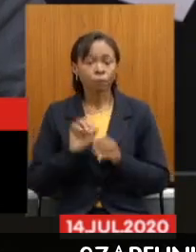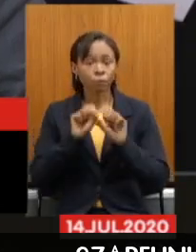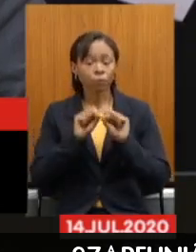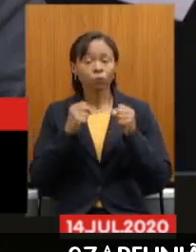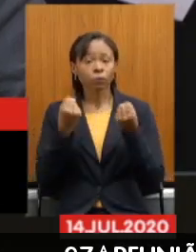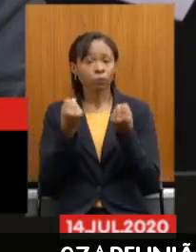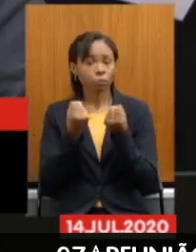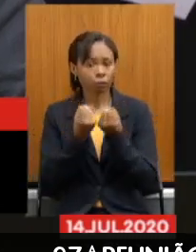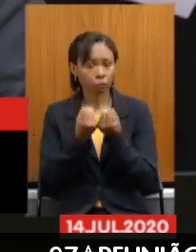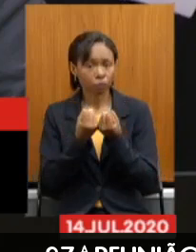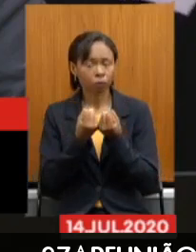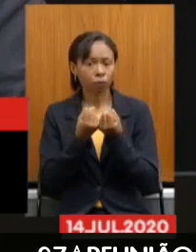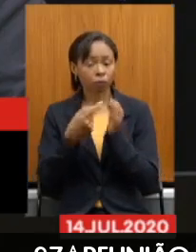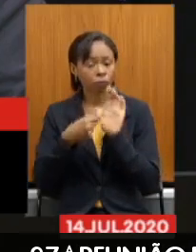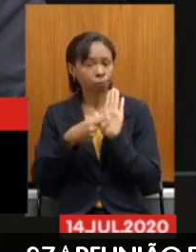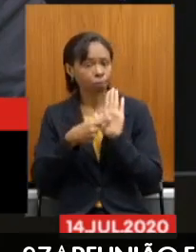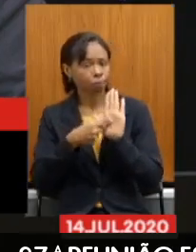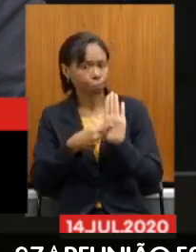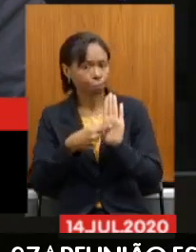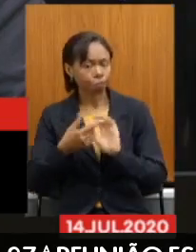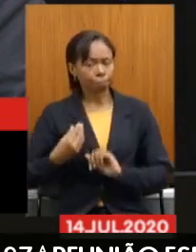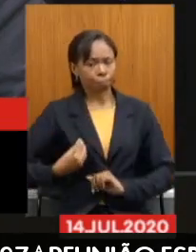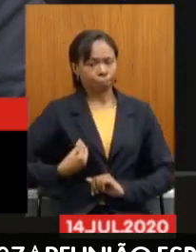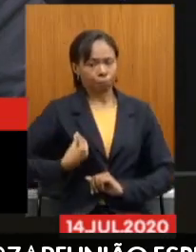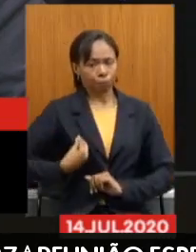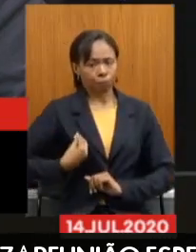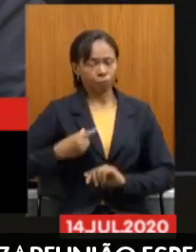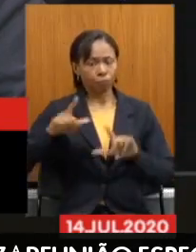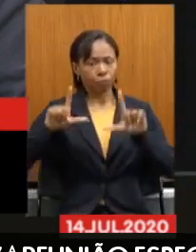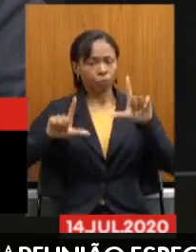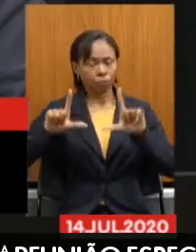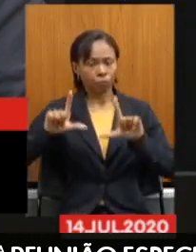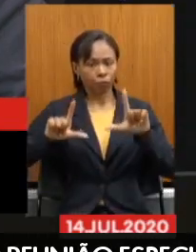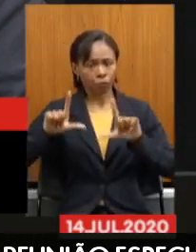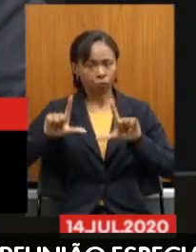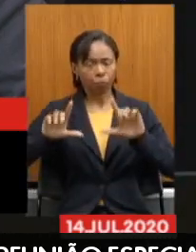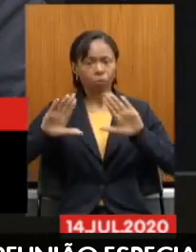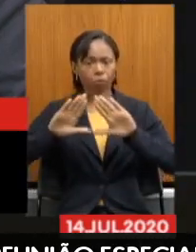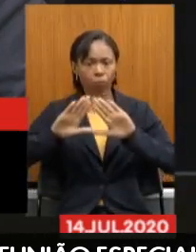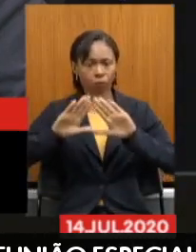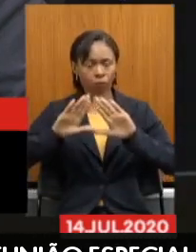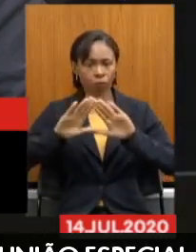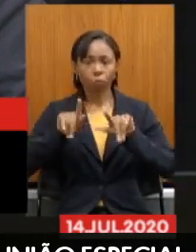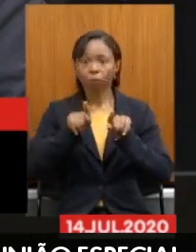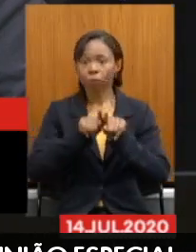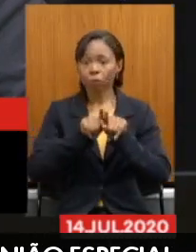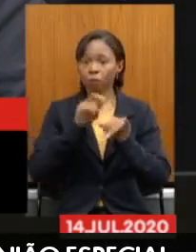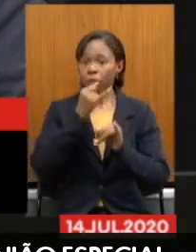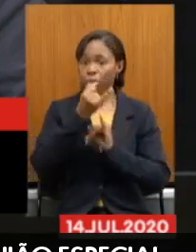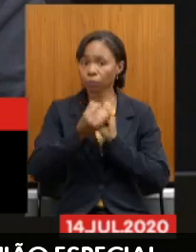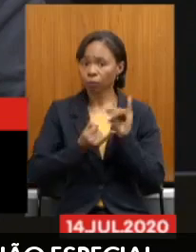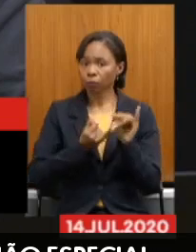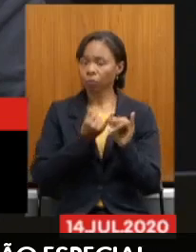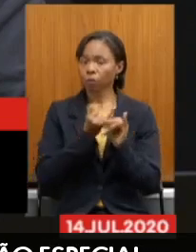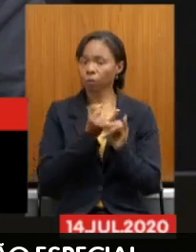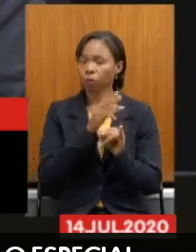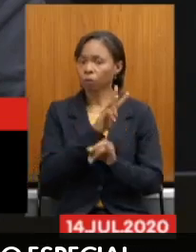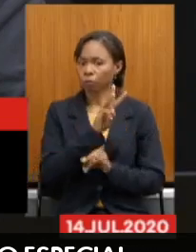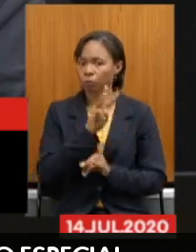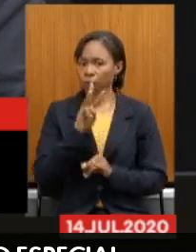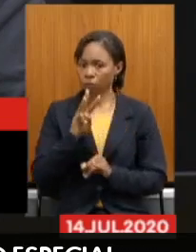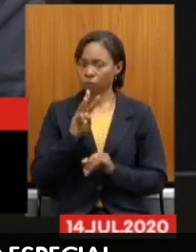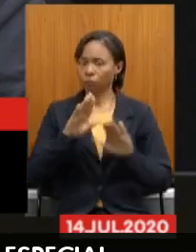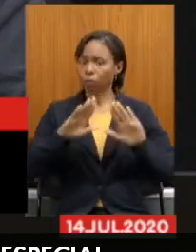sendo transmitido ao vivo pela TV Assembleia e pelo portal da Assembleia, no